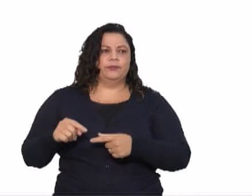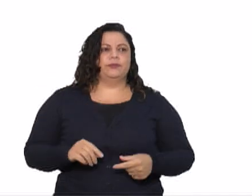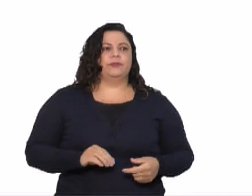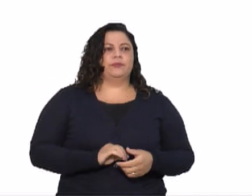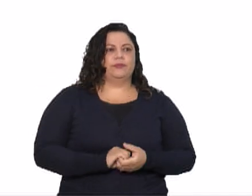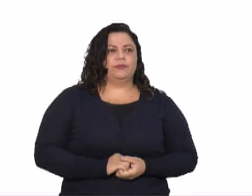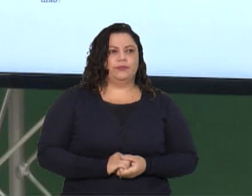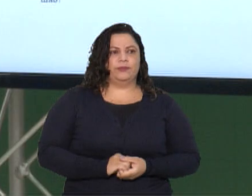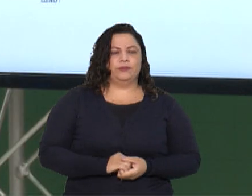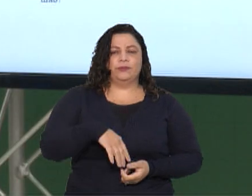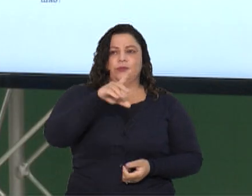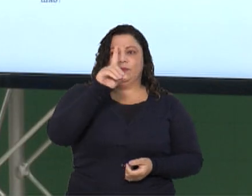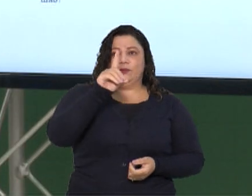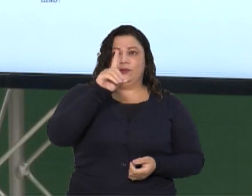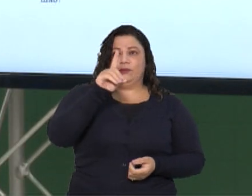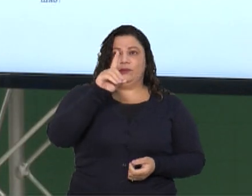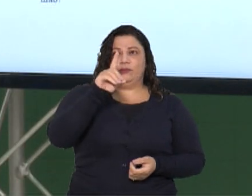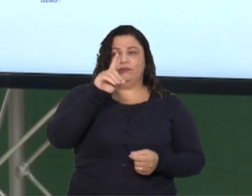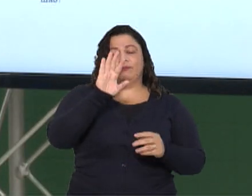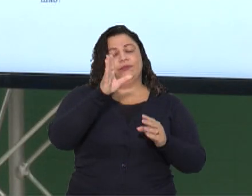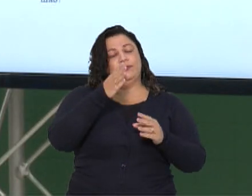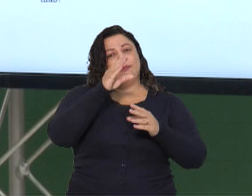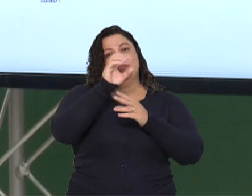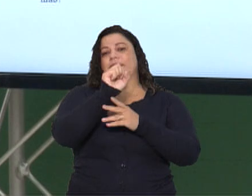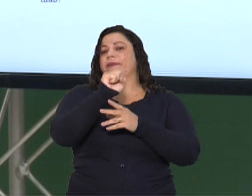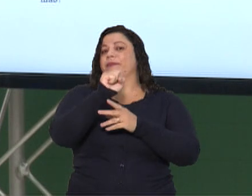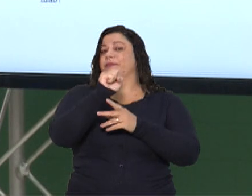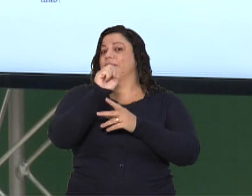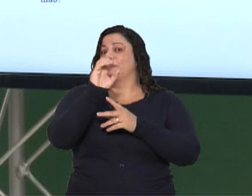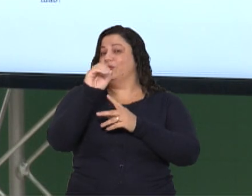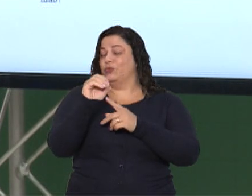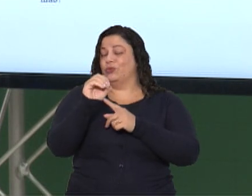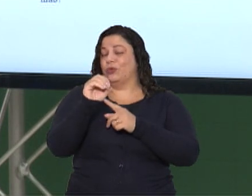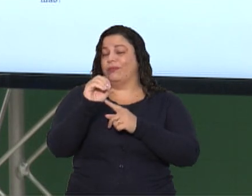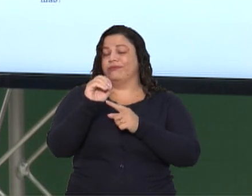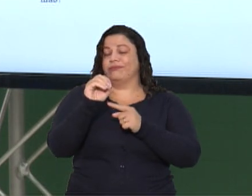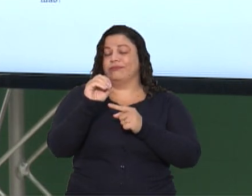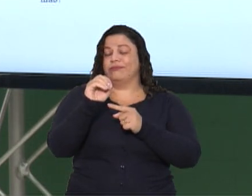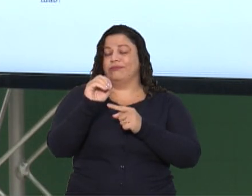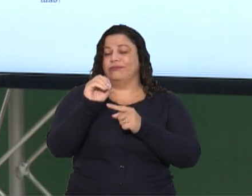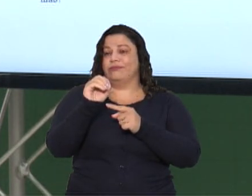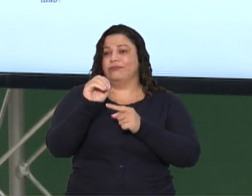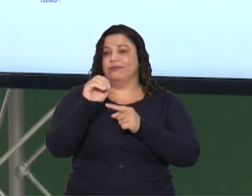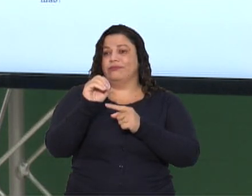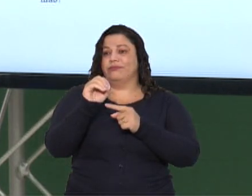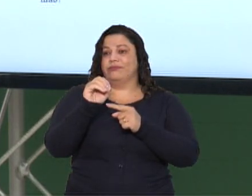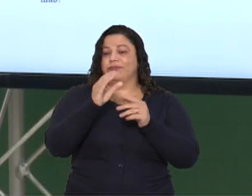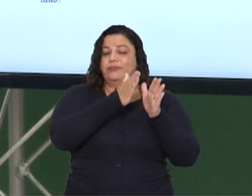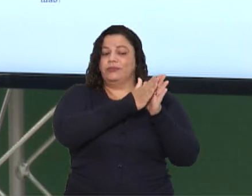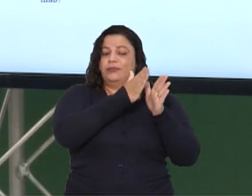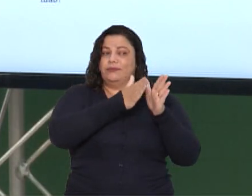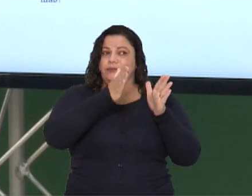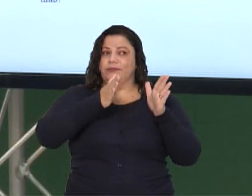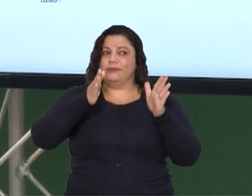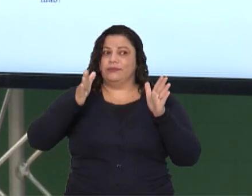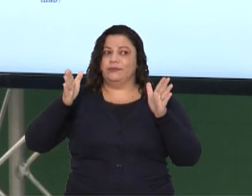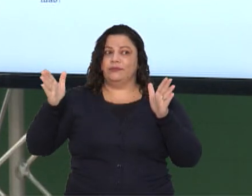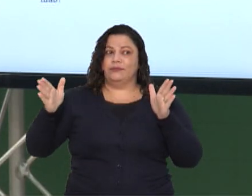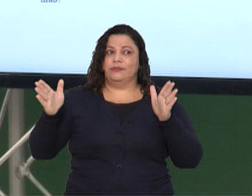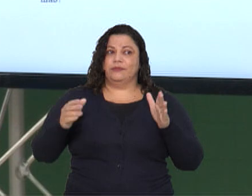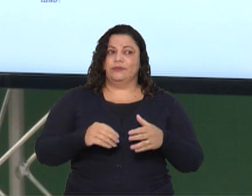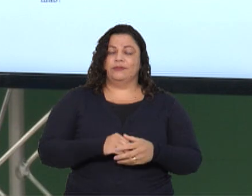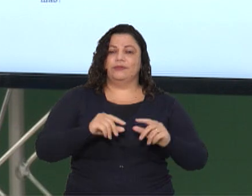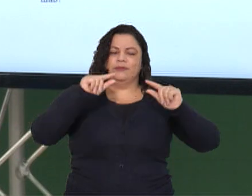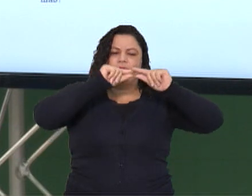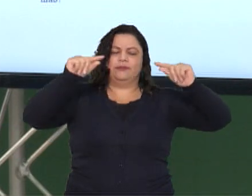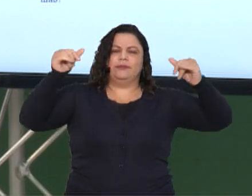Então, seria Sol, Sol, Fá e assim seguindo essa lógica. As linhas